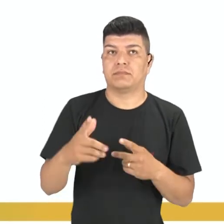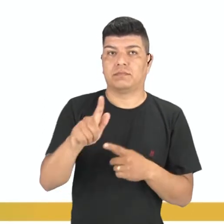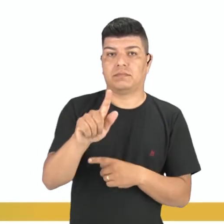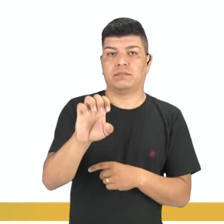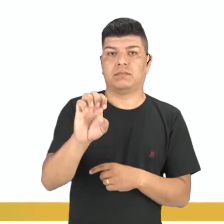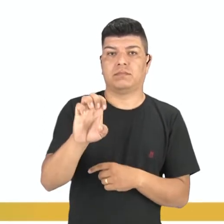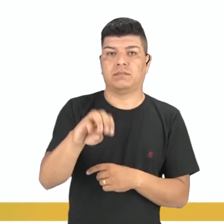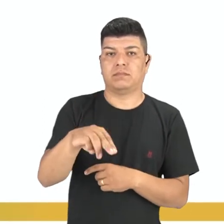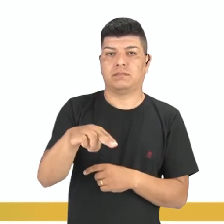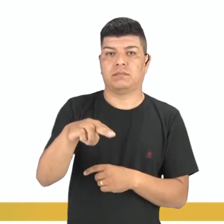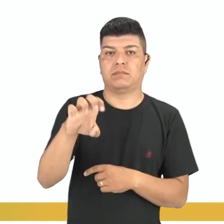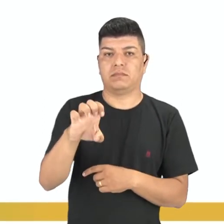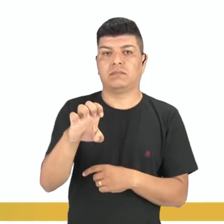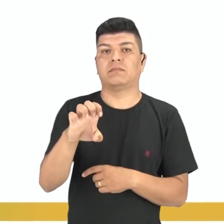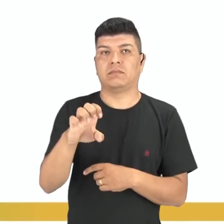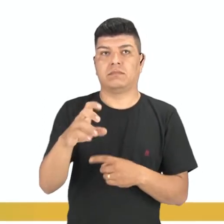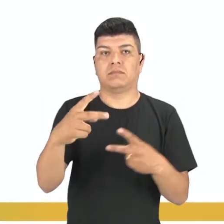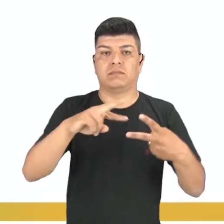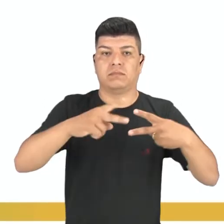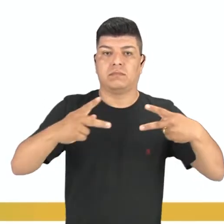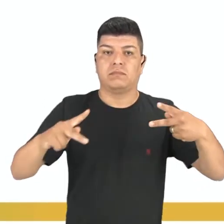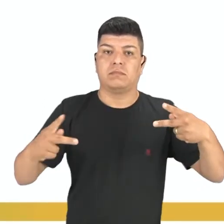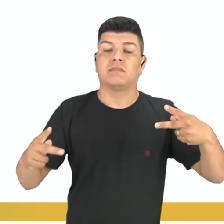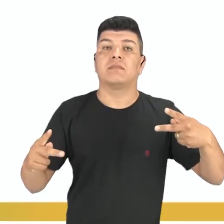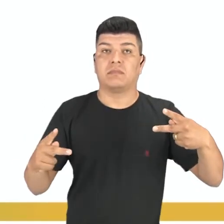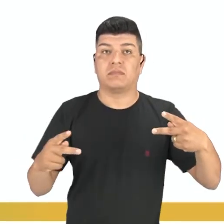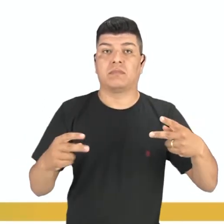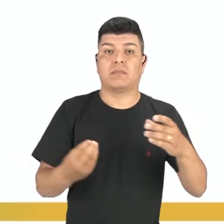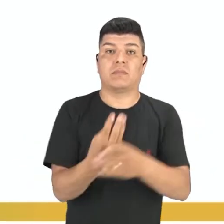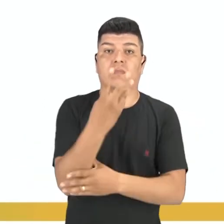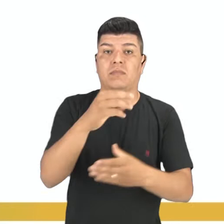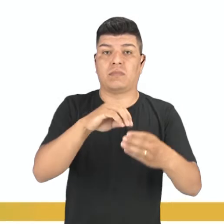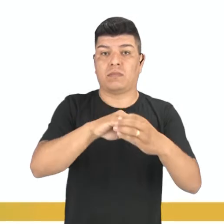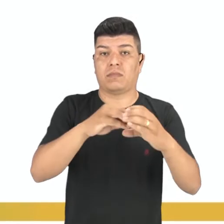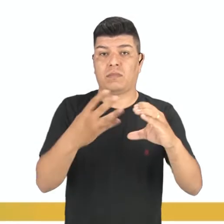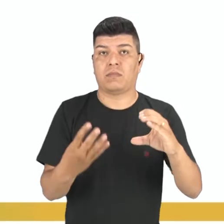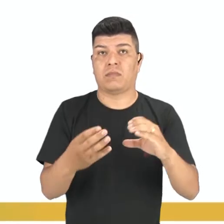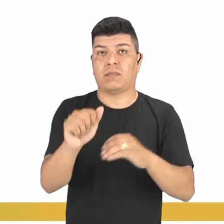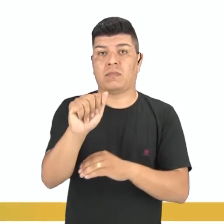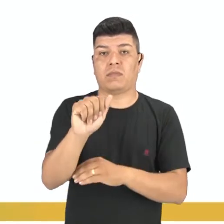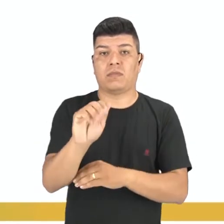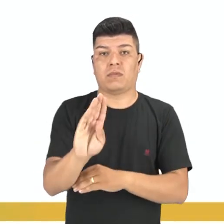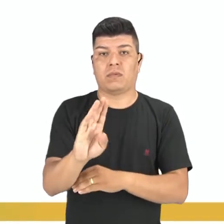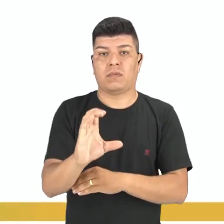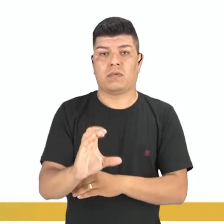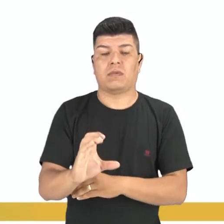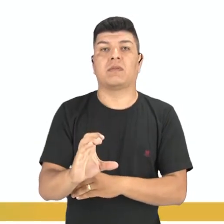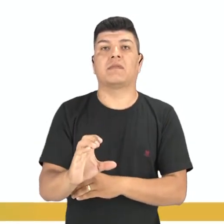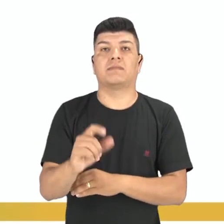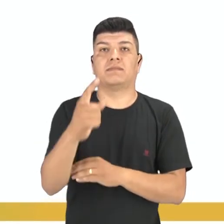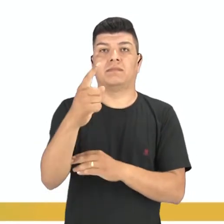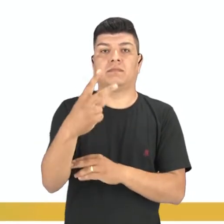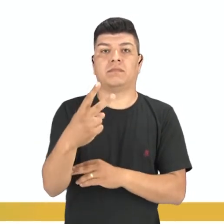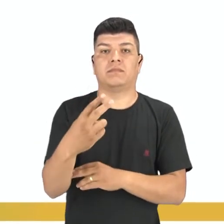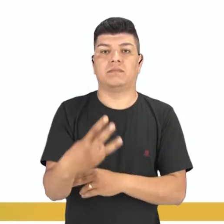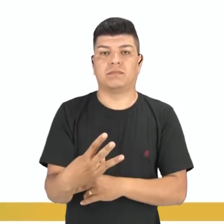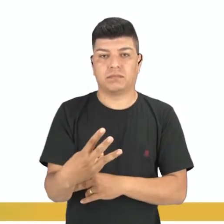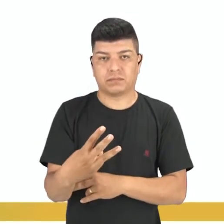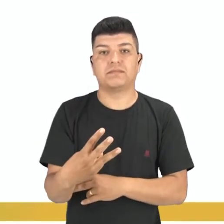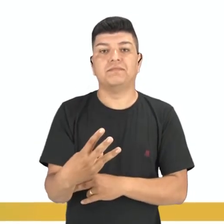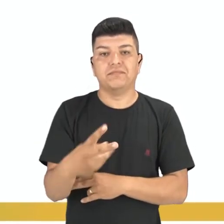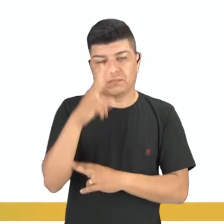tá baixinho então o mesmo Gene né com a pleiotropia ele vai gerar características